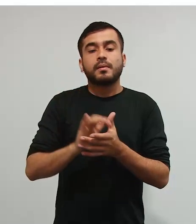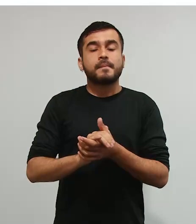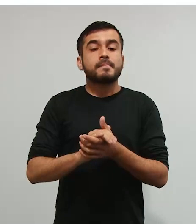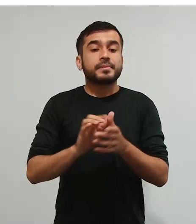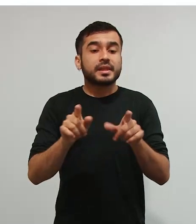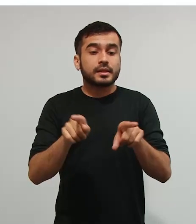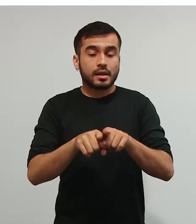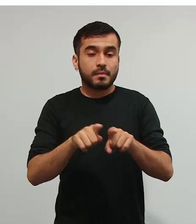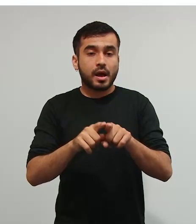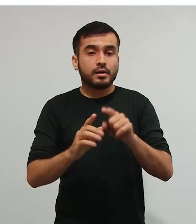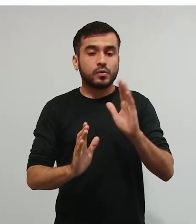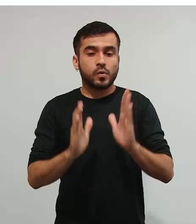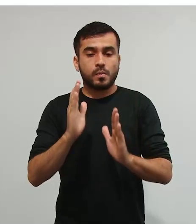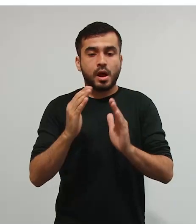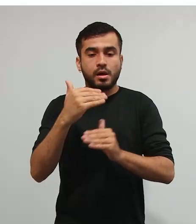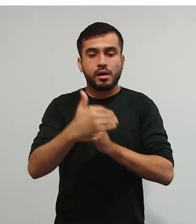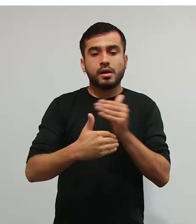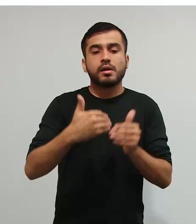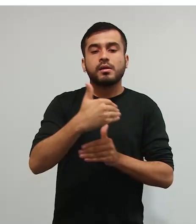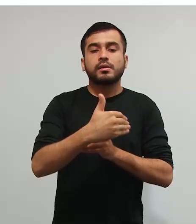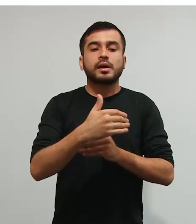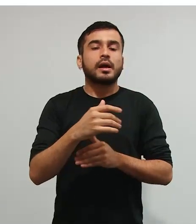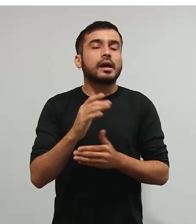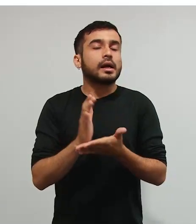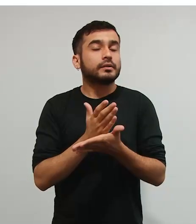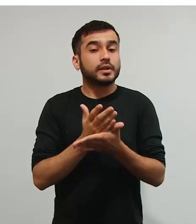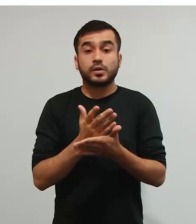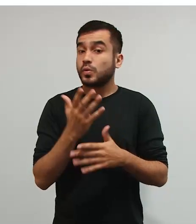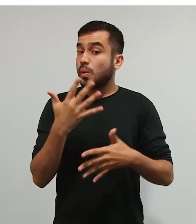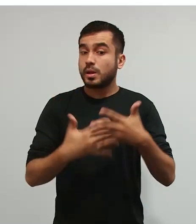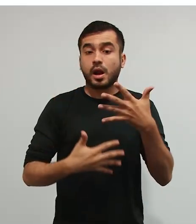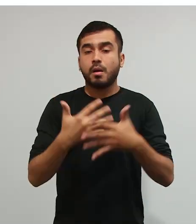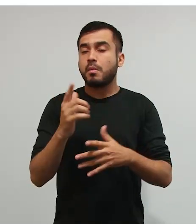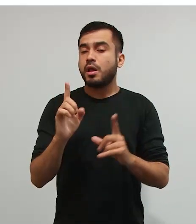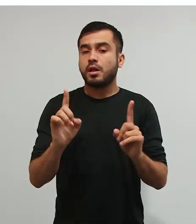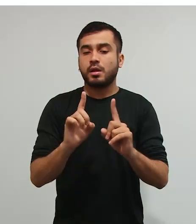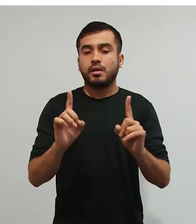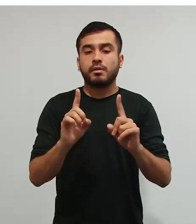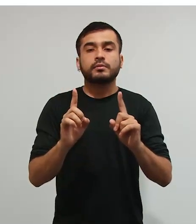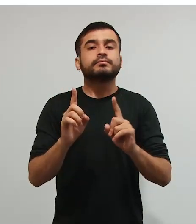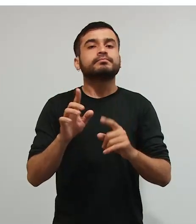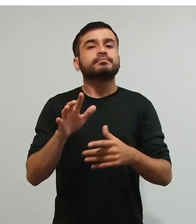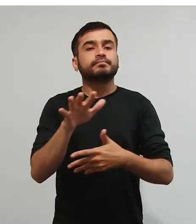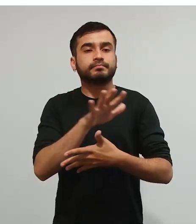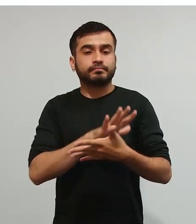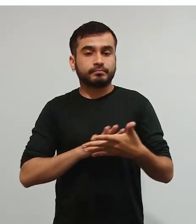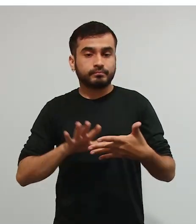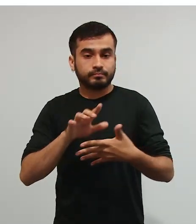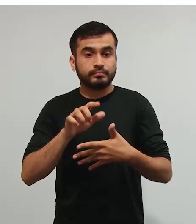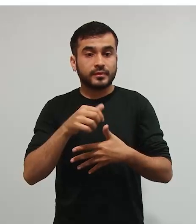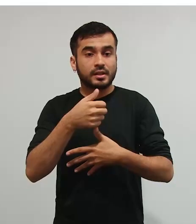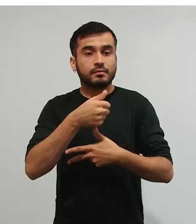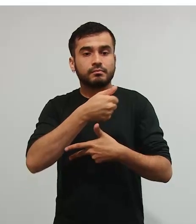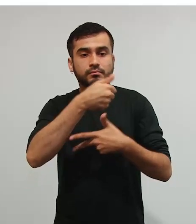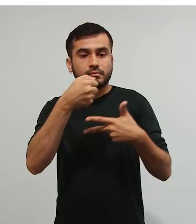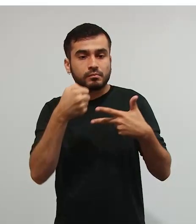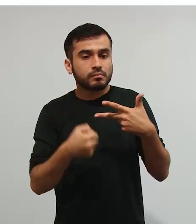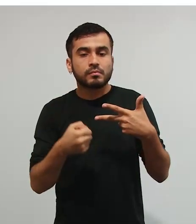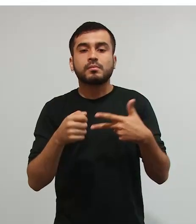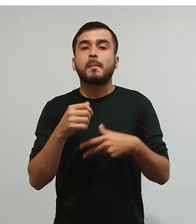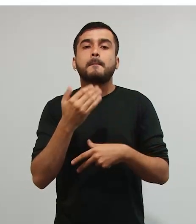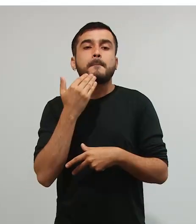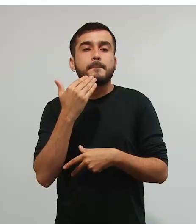E o trâmite das ações de execução fiscal não impede os entes federados de pedir a suspensão do processo